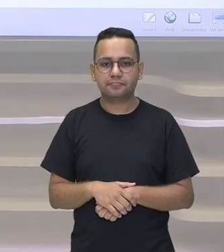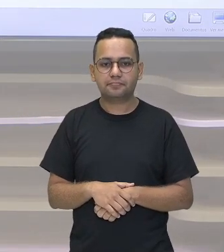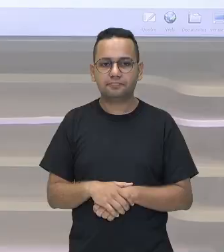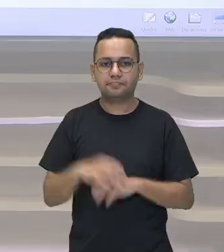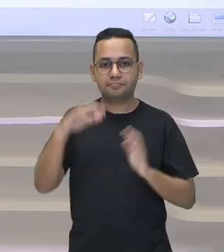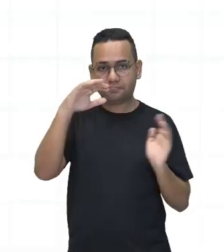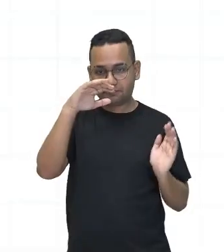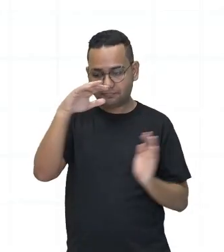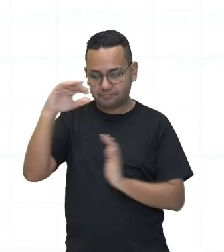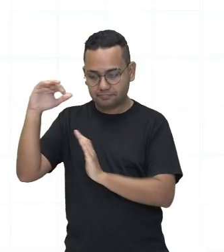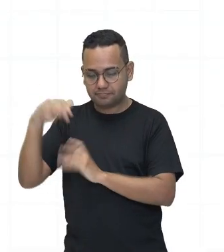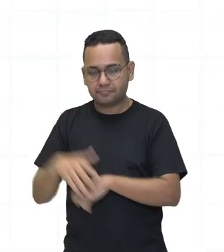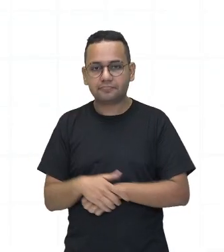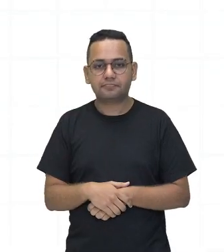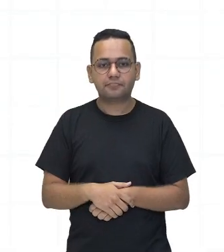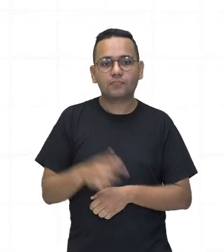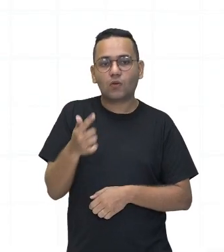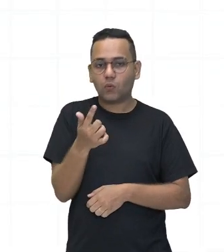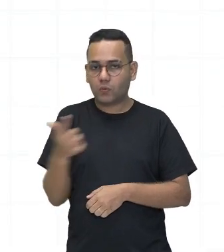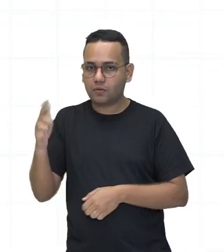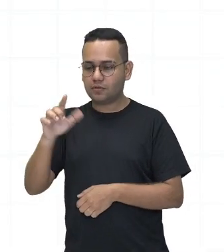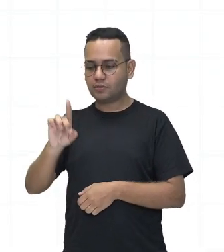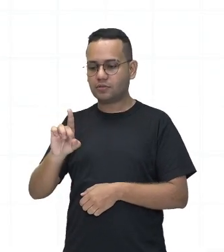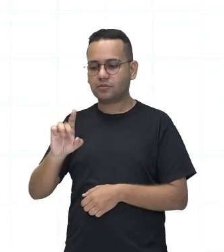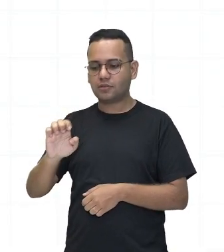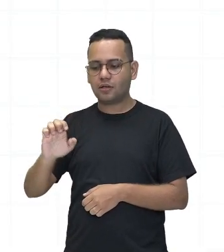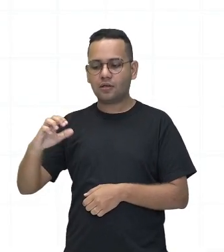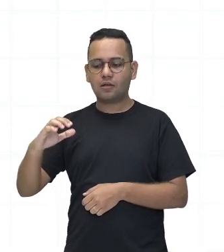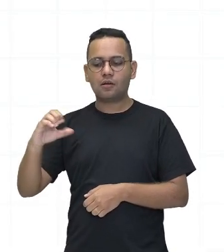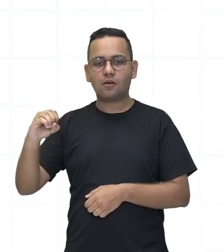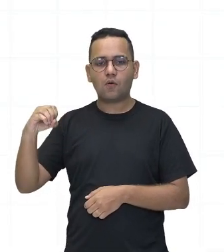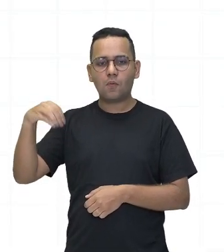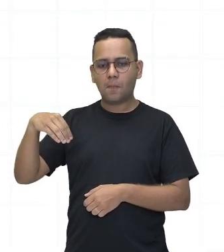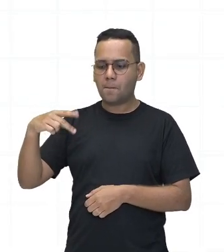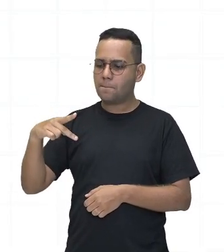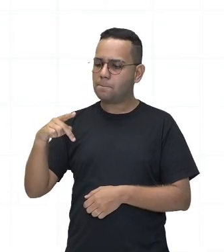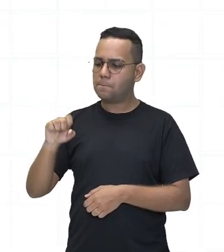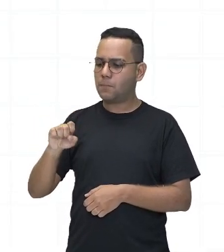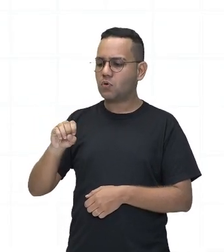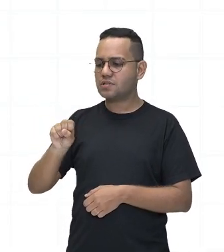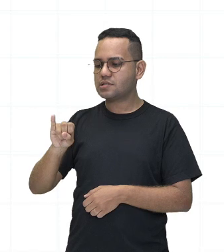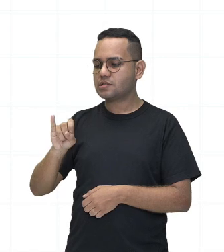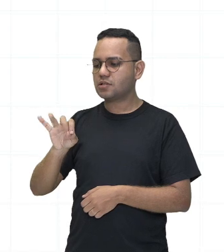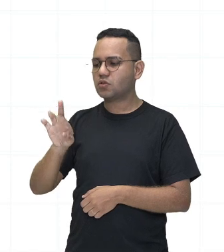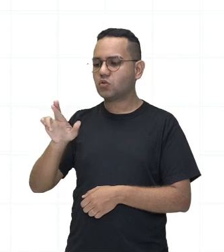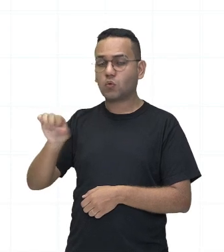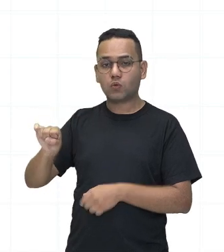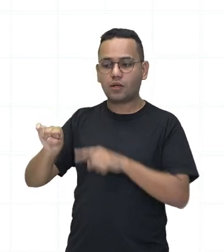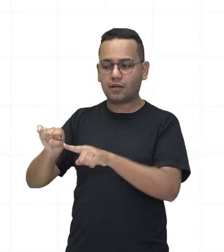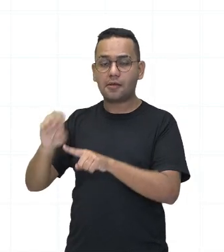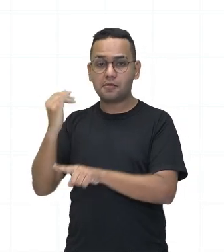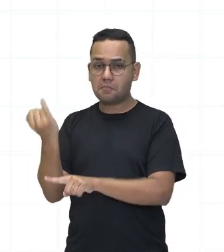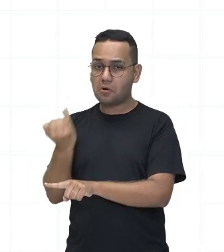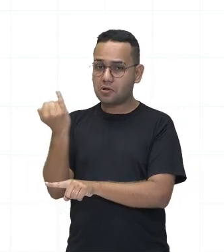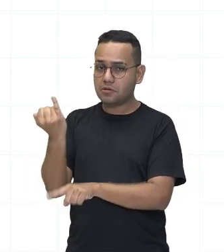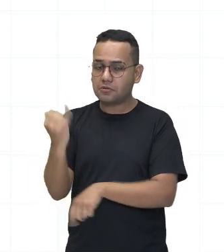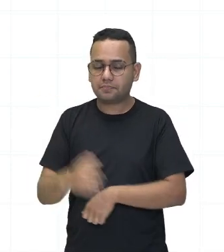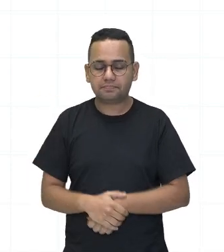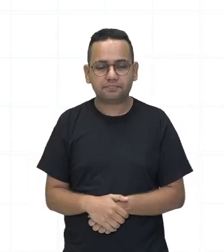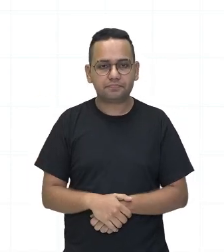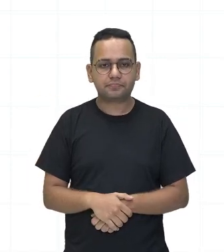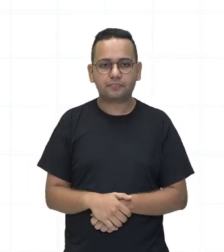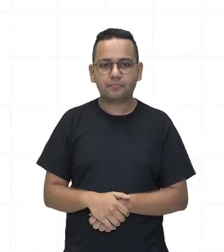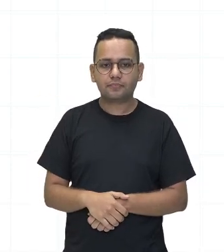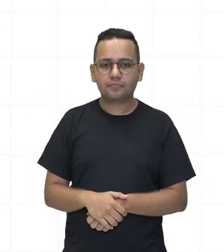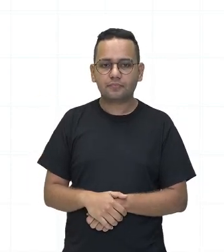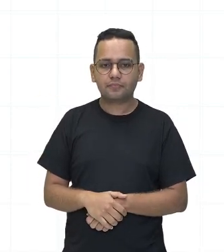os decompositores. Os decompositores, eles exercem uma função fundamental, que é